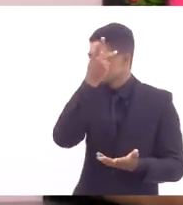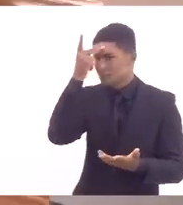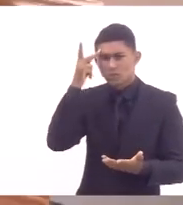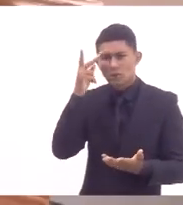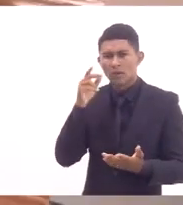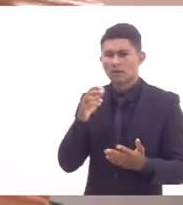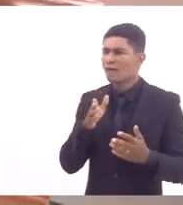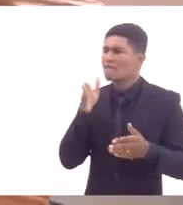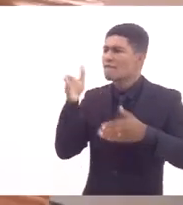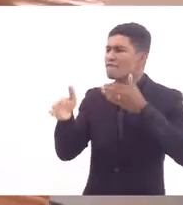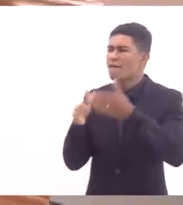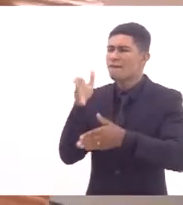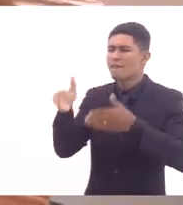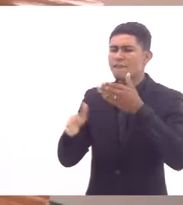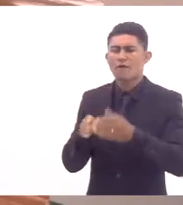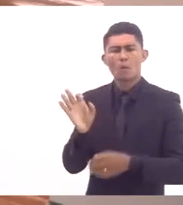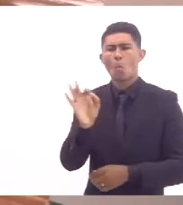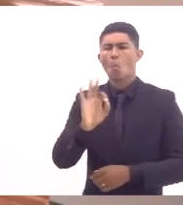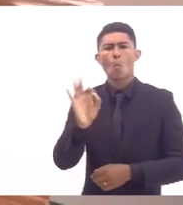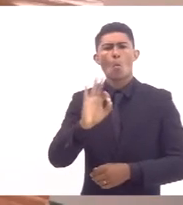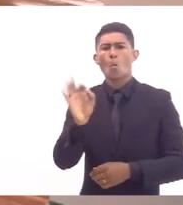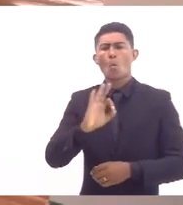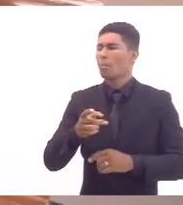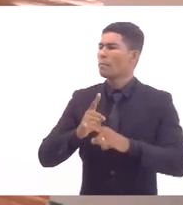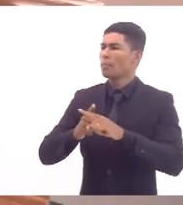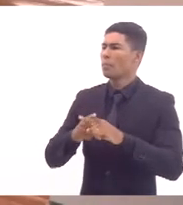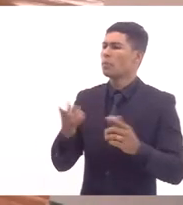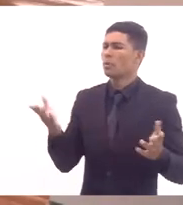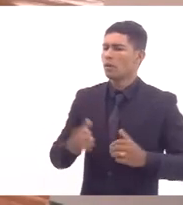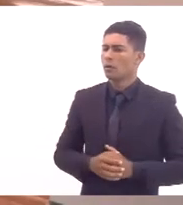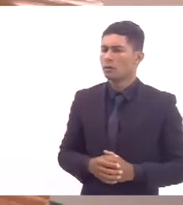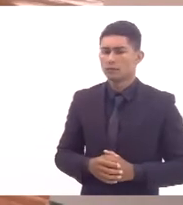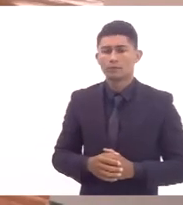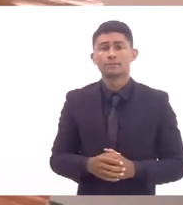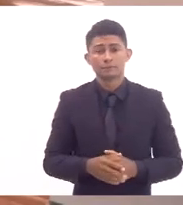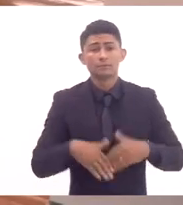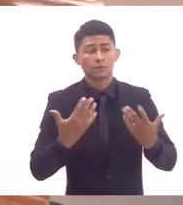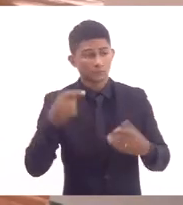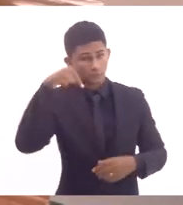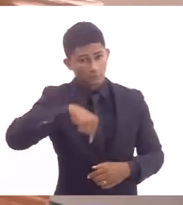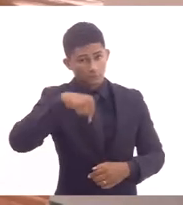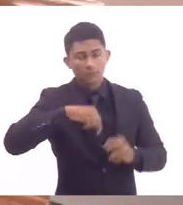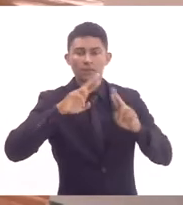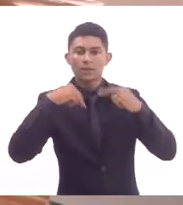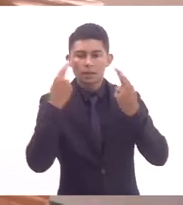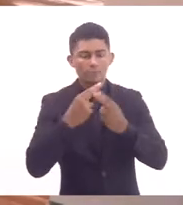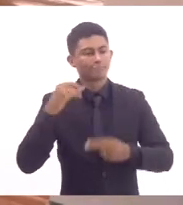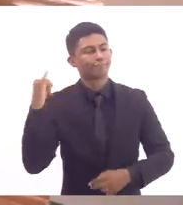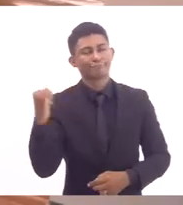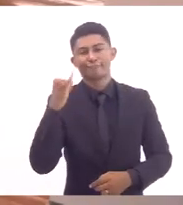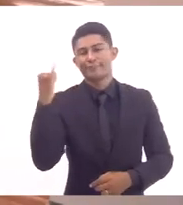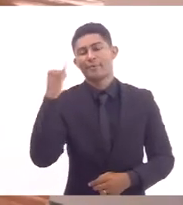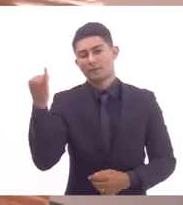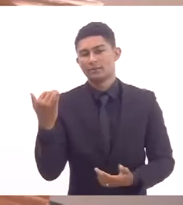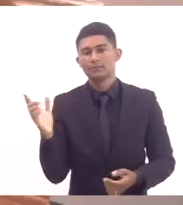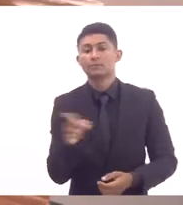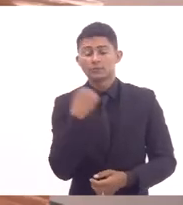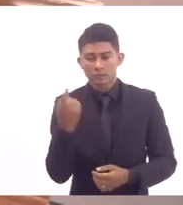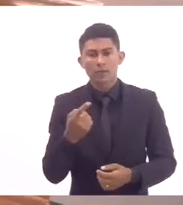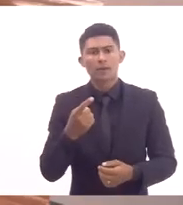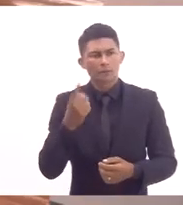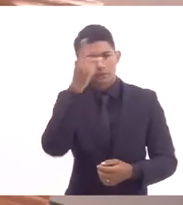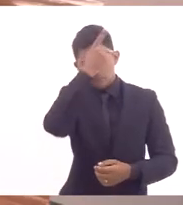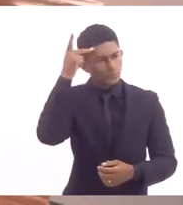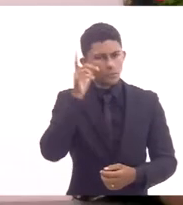Face a um caso casos explosivos E aí essa ausência pública é pro positiva né gente faz esse atendimento